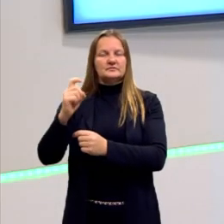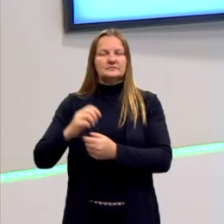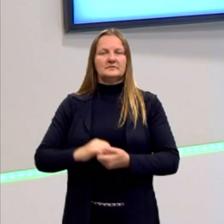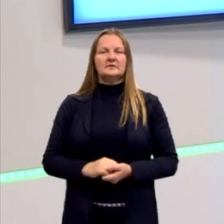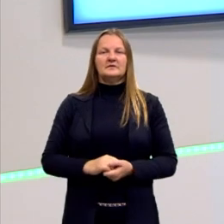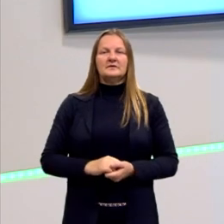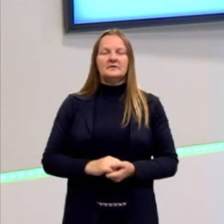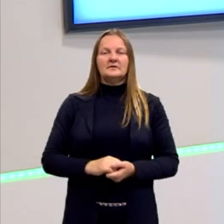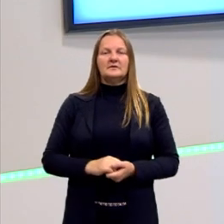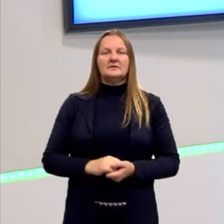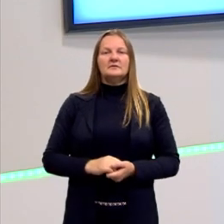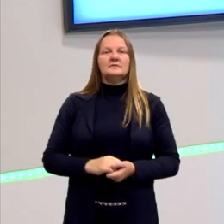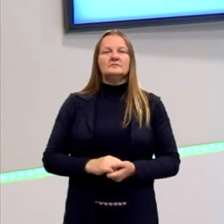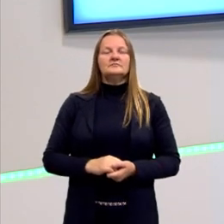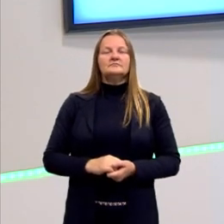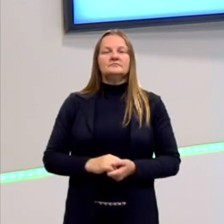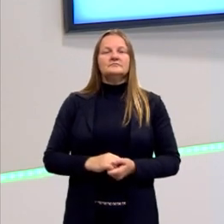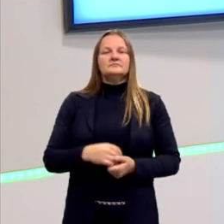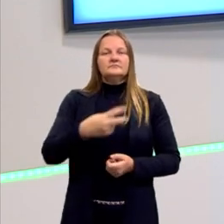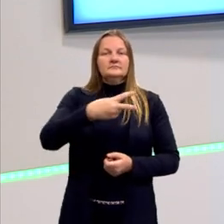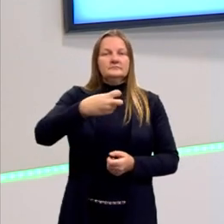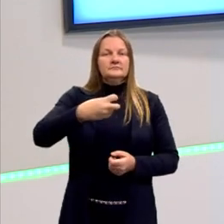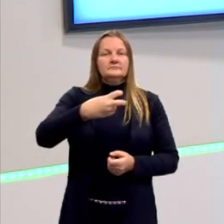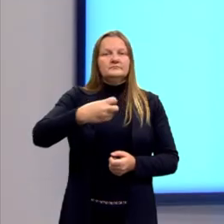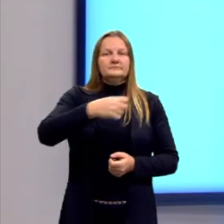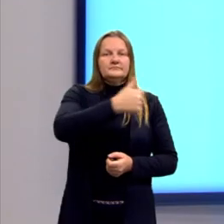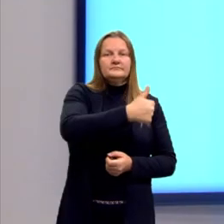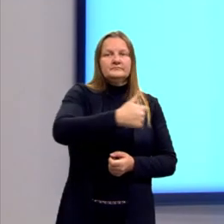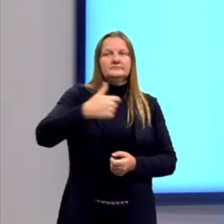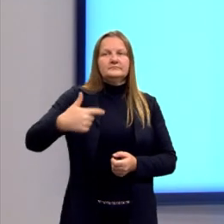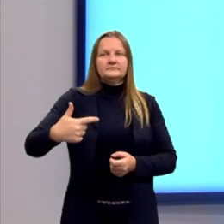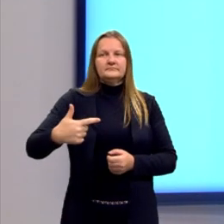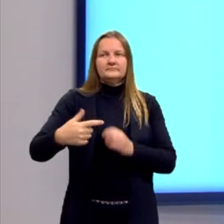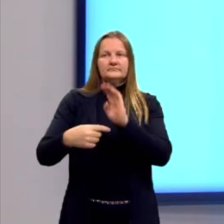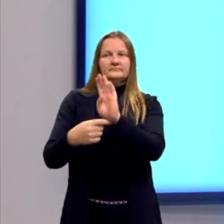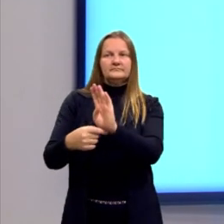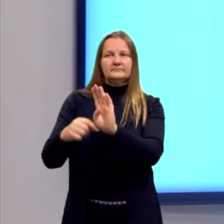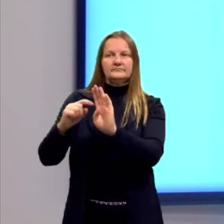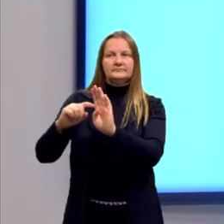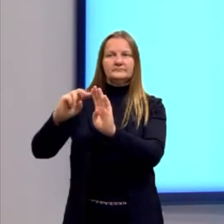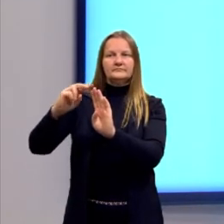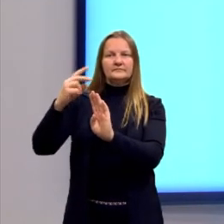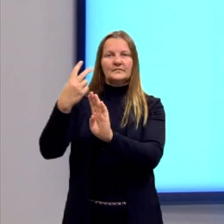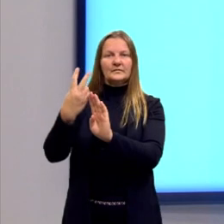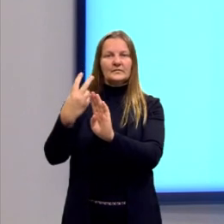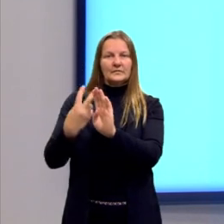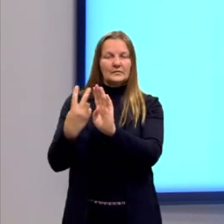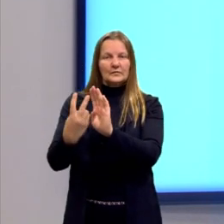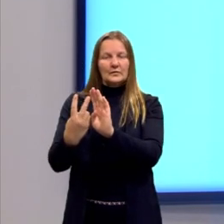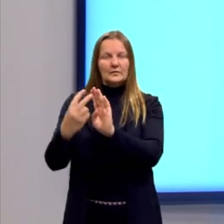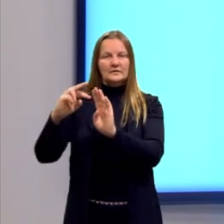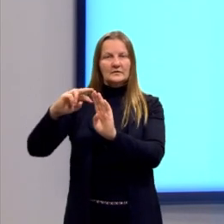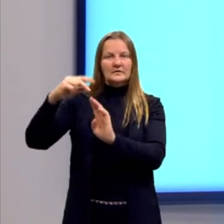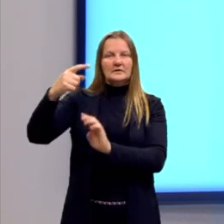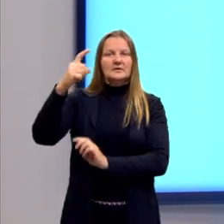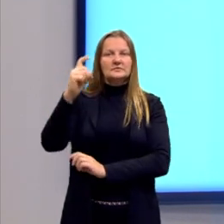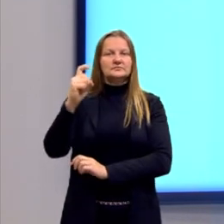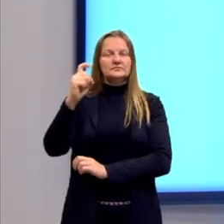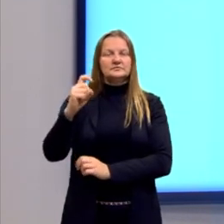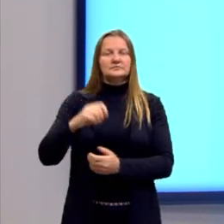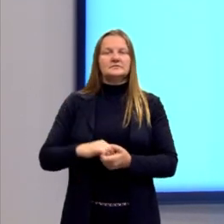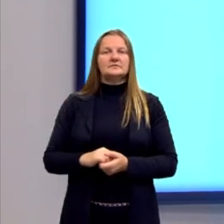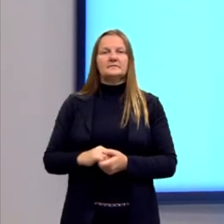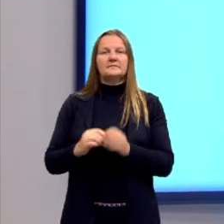no segundo membro da Igualdade onde nós temos o 2 elevado a x o que que nós observamos a base